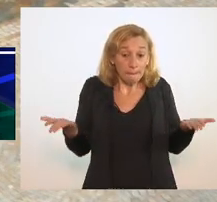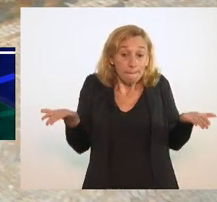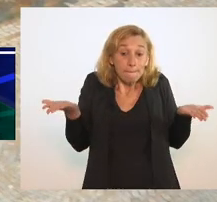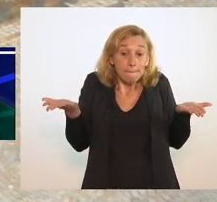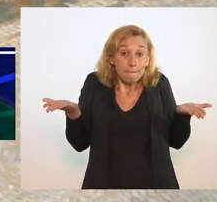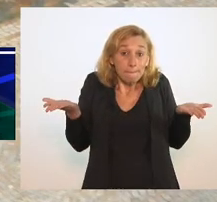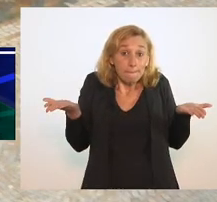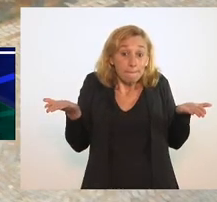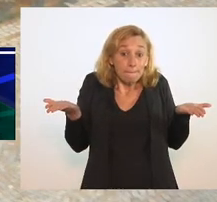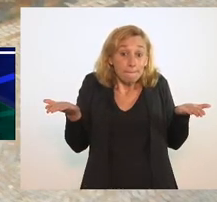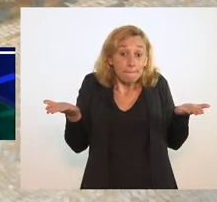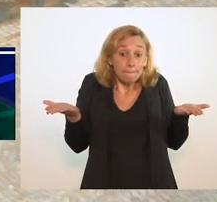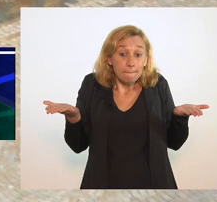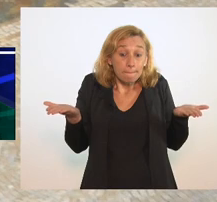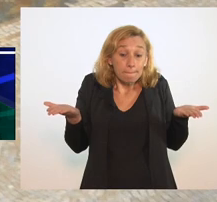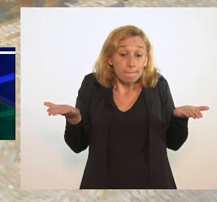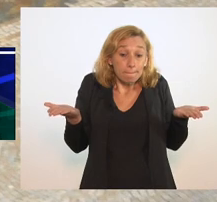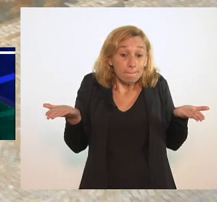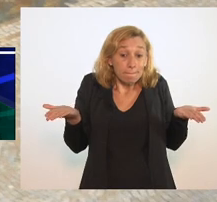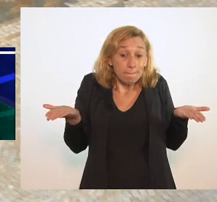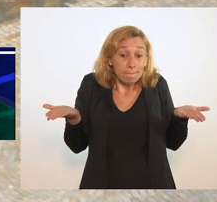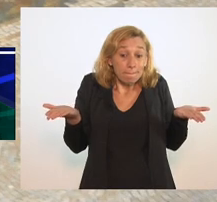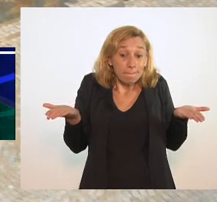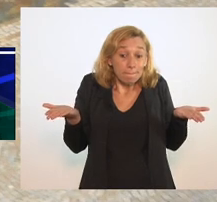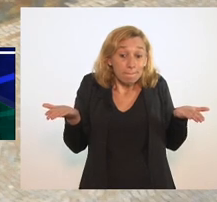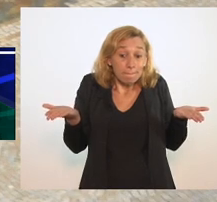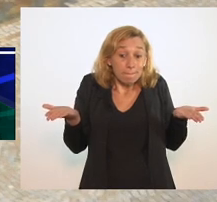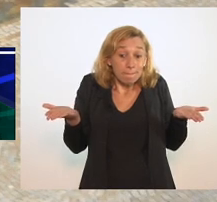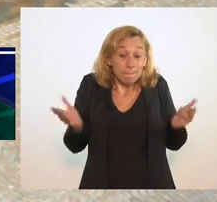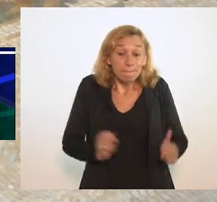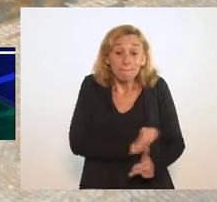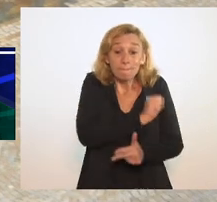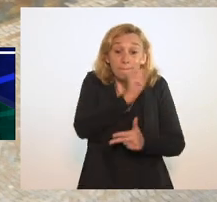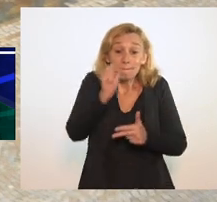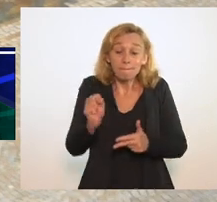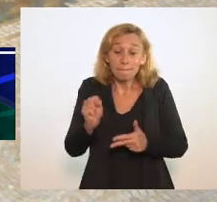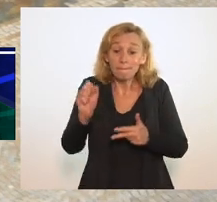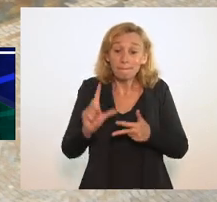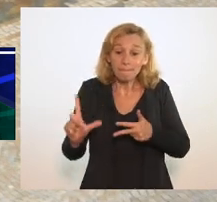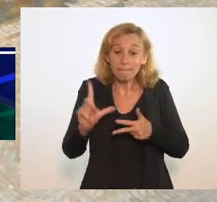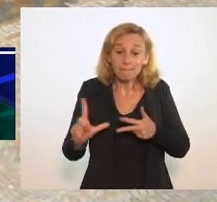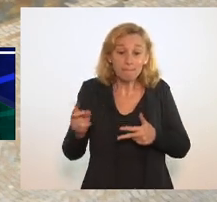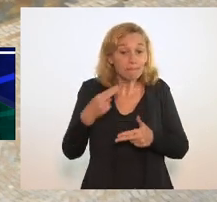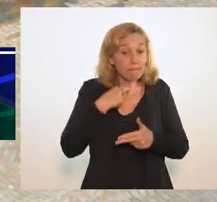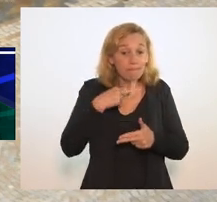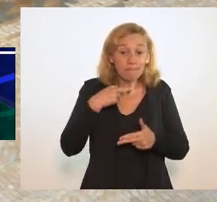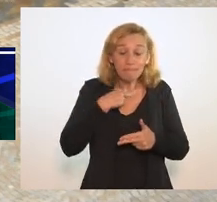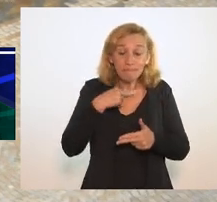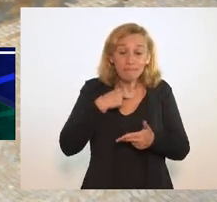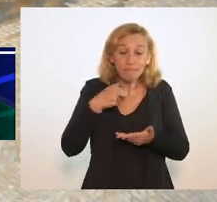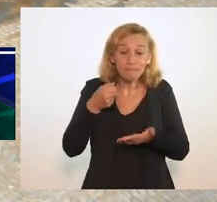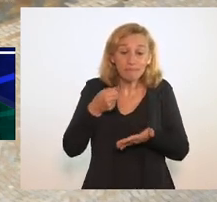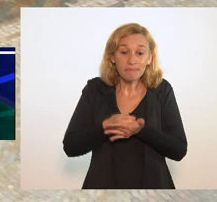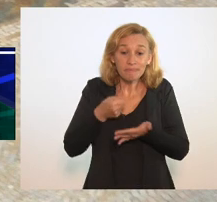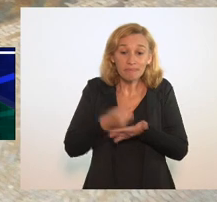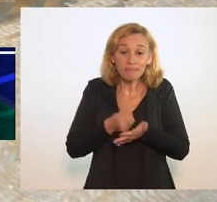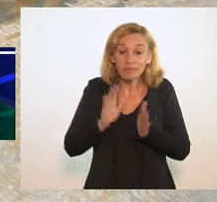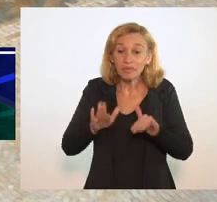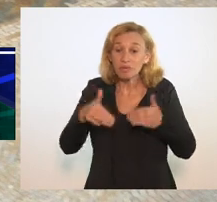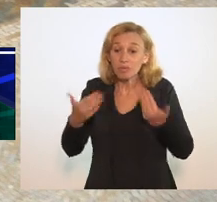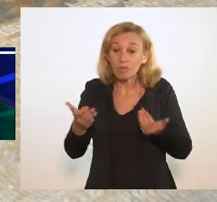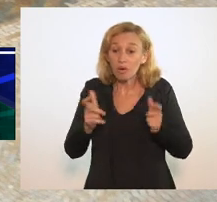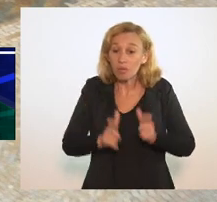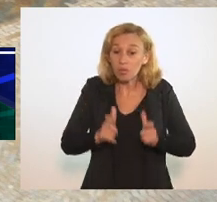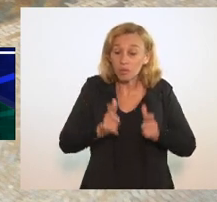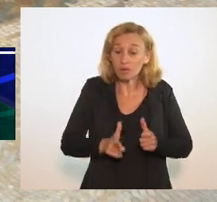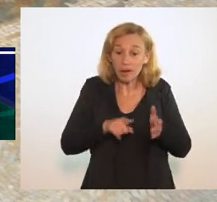é uma questão apenas... O Poder Legislativo não poderá dizer qual é efetivamente o órgão para